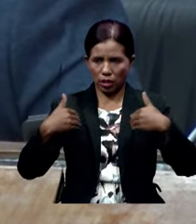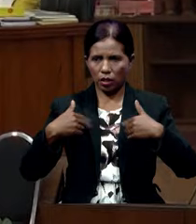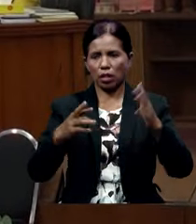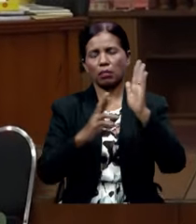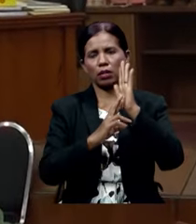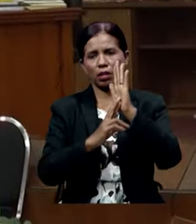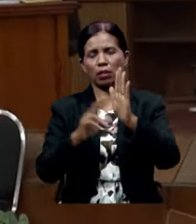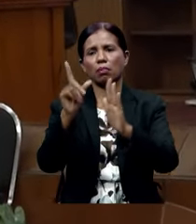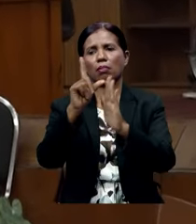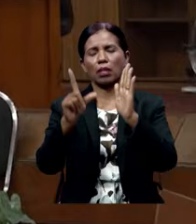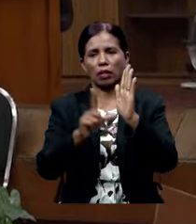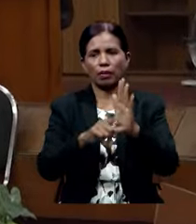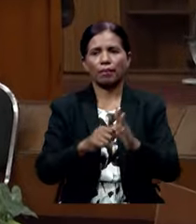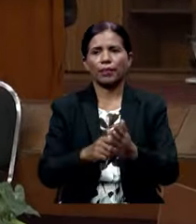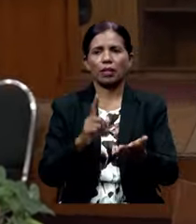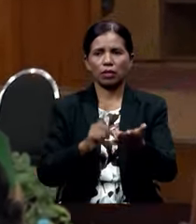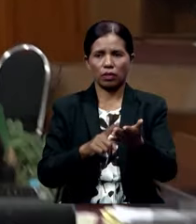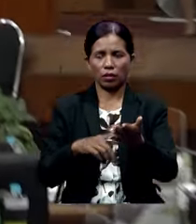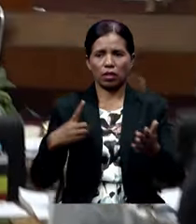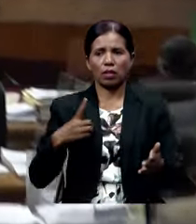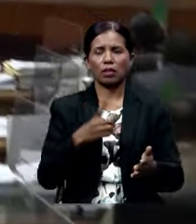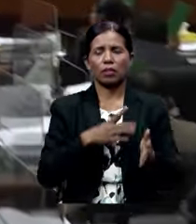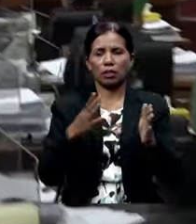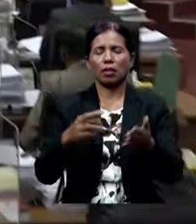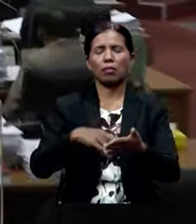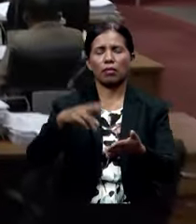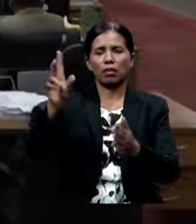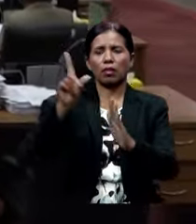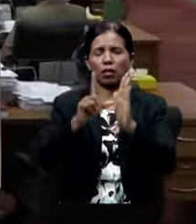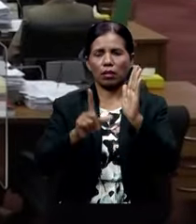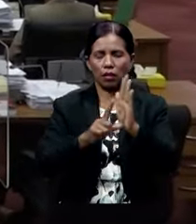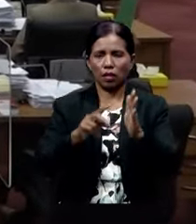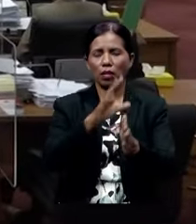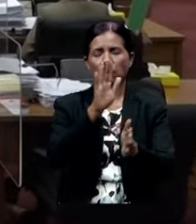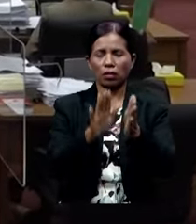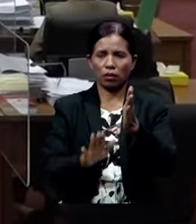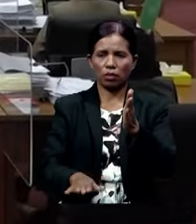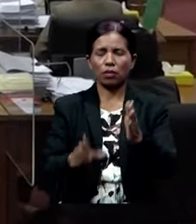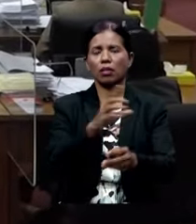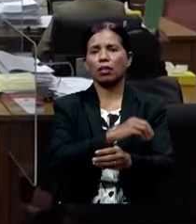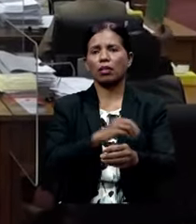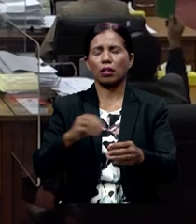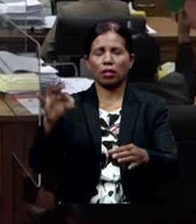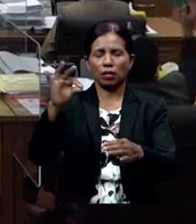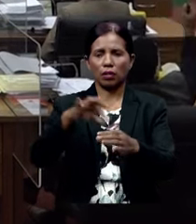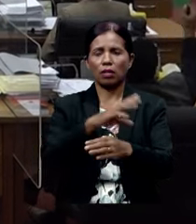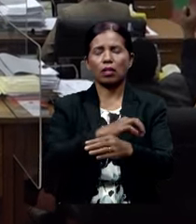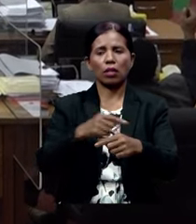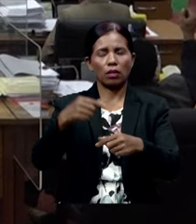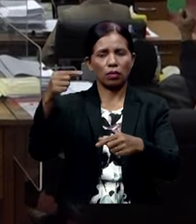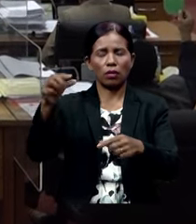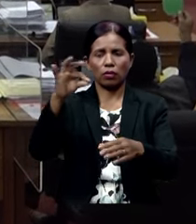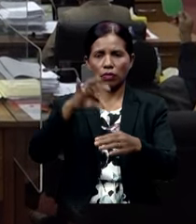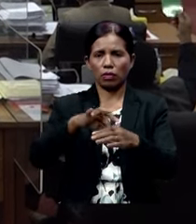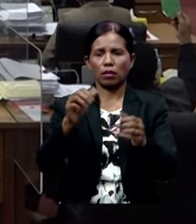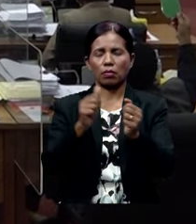legal. Ao final da discussão, o deputado Cira aprova a alteração lei indulto no comutação, pena e a final global. O voto a